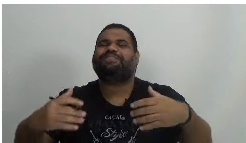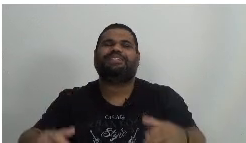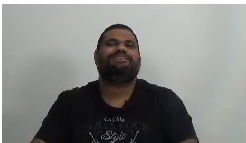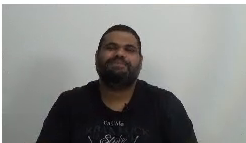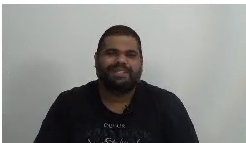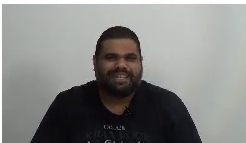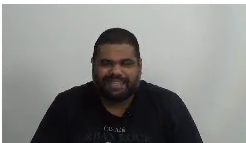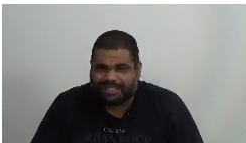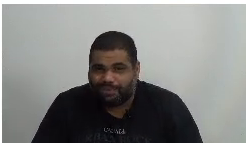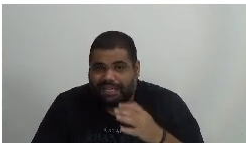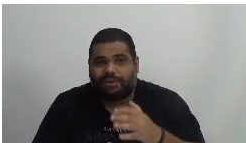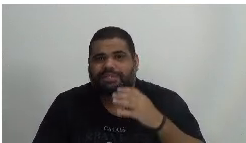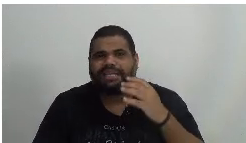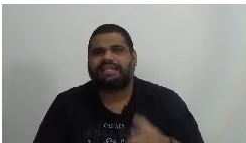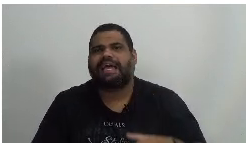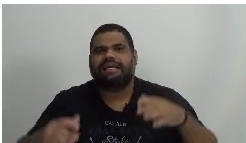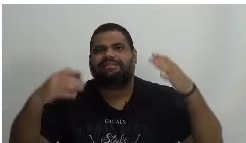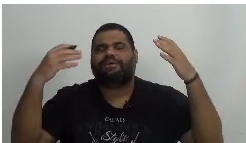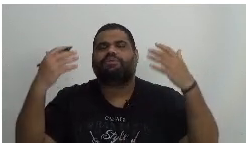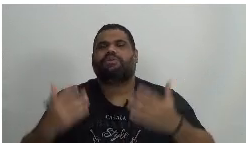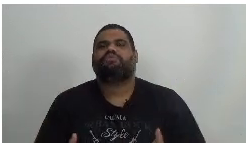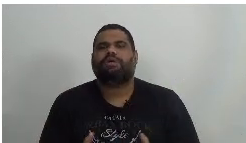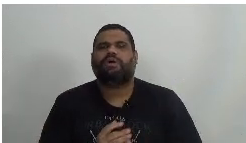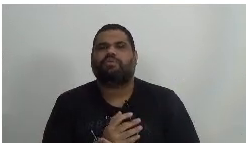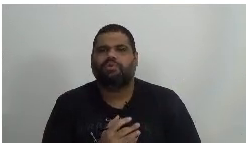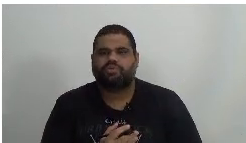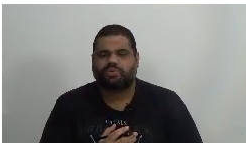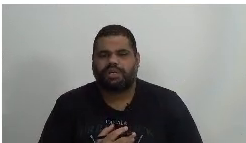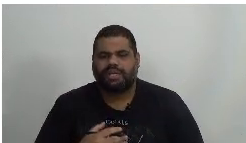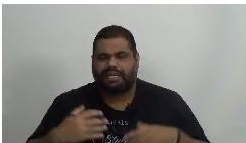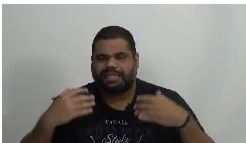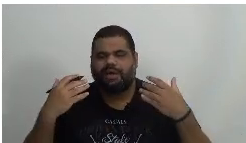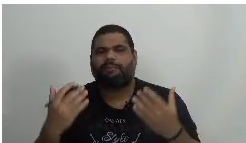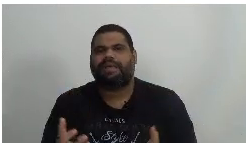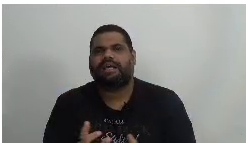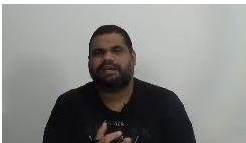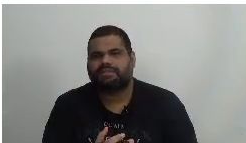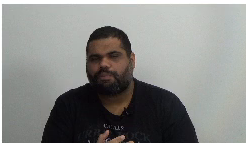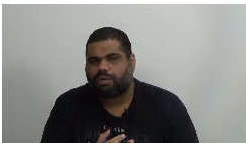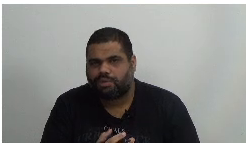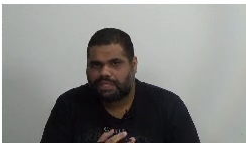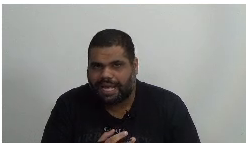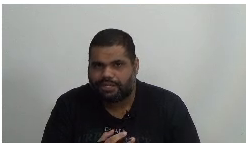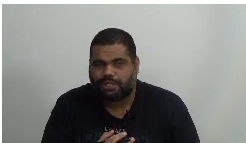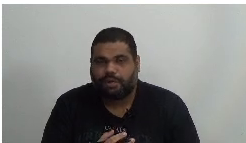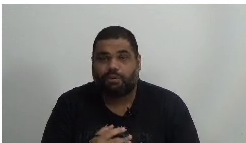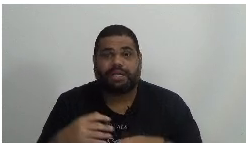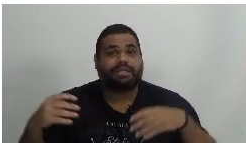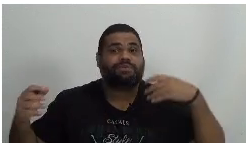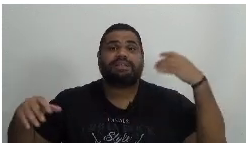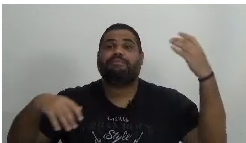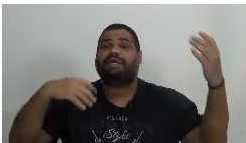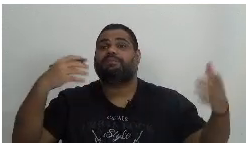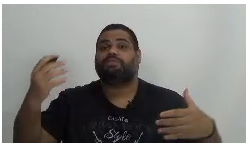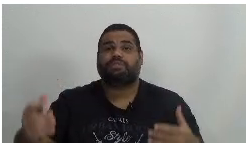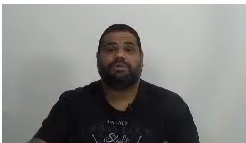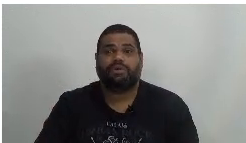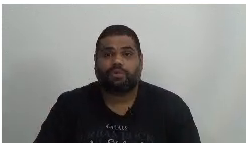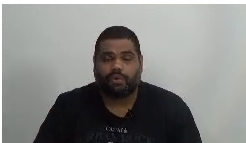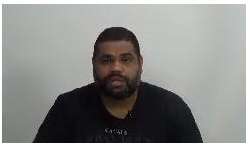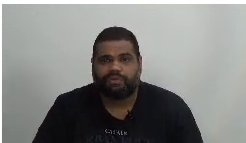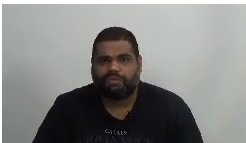está juntinho. Então, não tem ideia. Esse é o nosso melhor curso. E não perca essa oportunidade, porque não